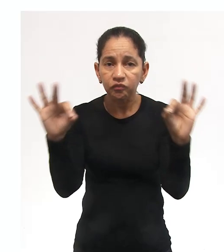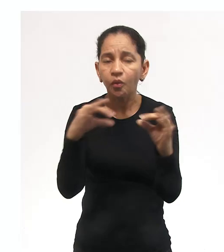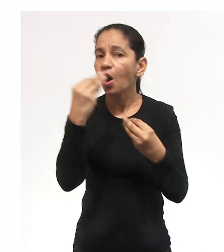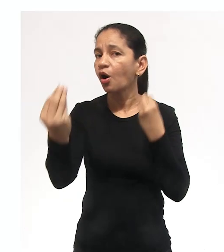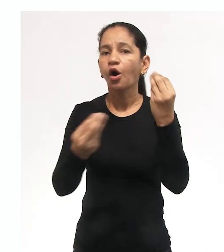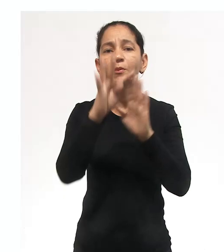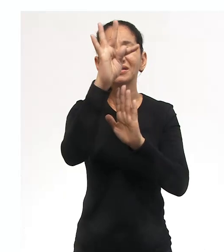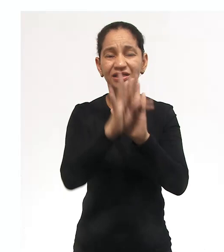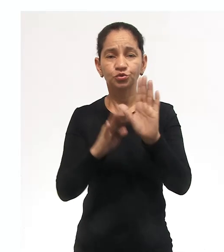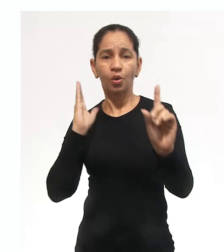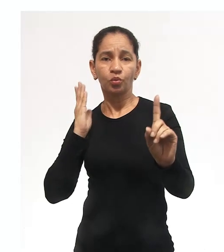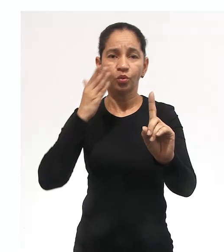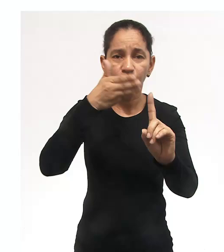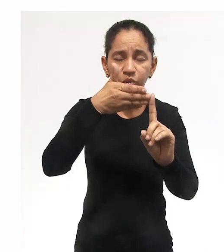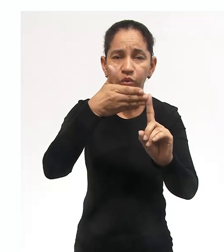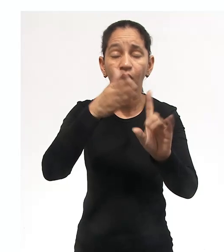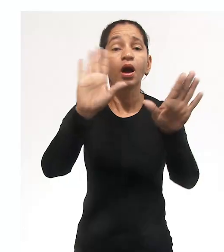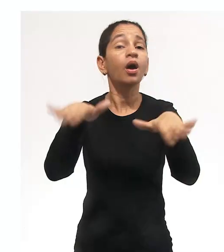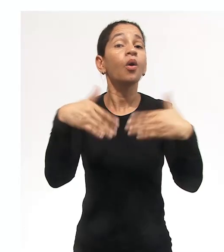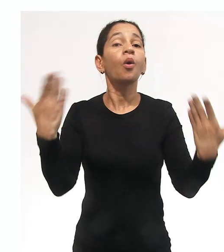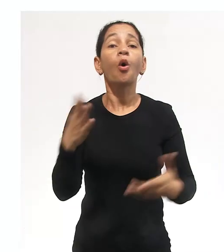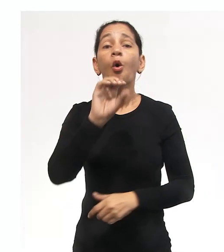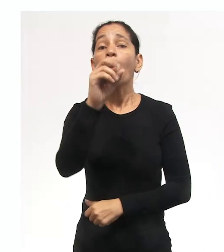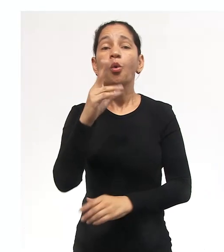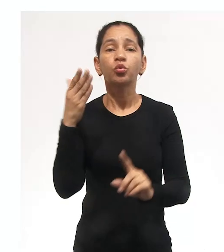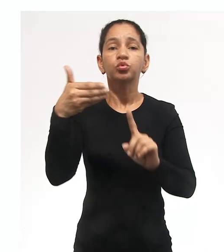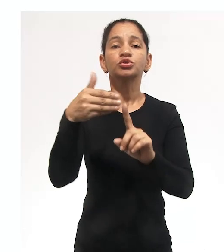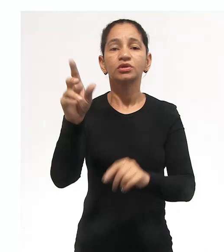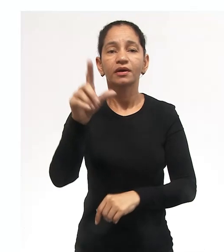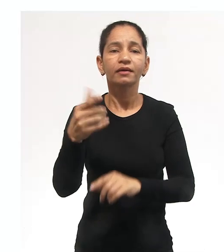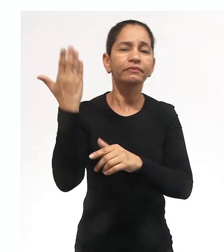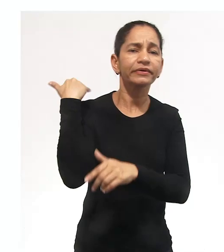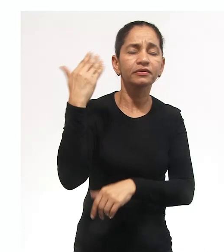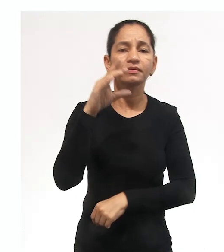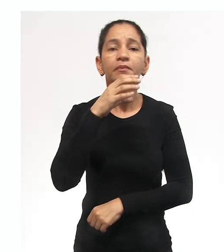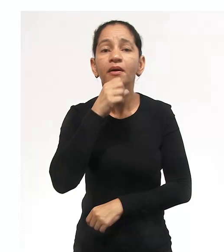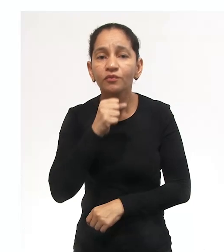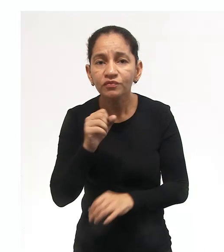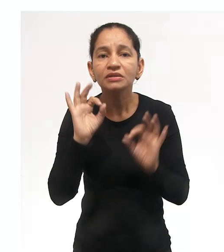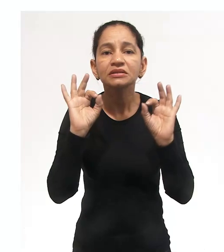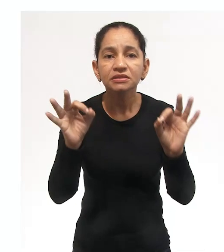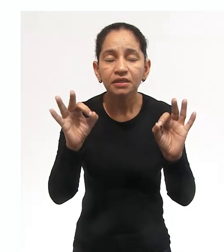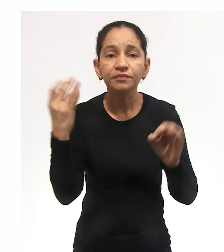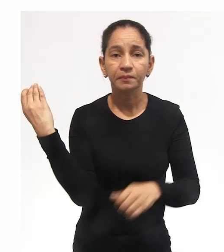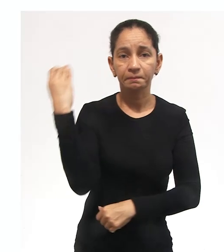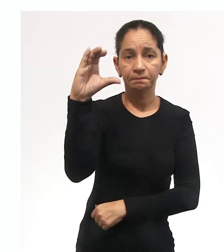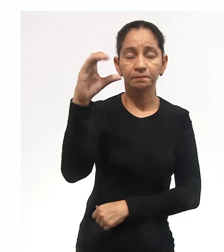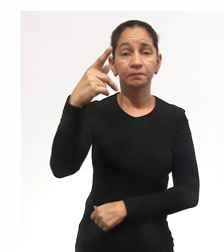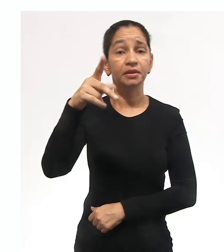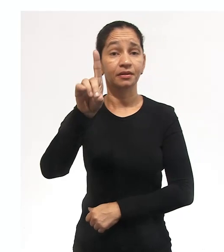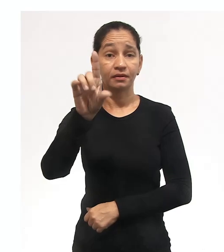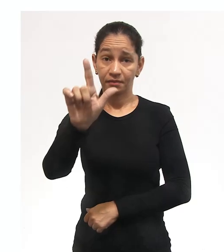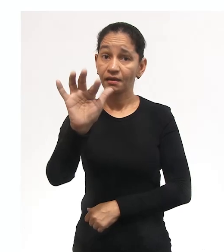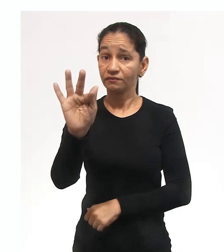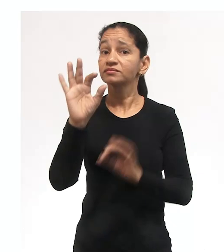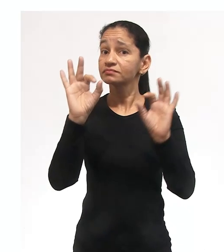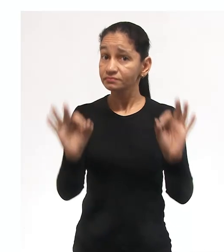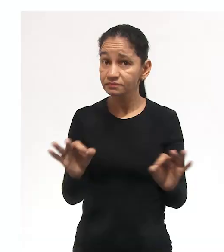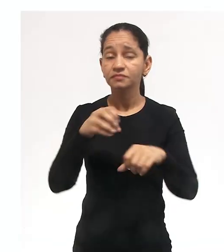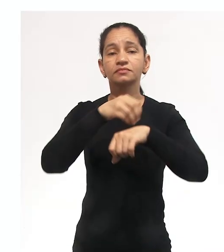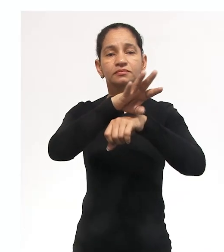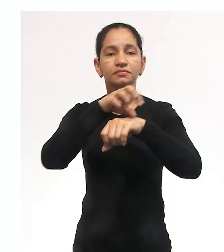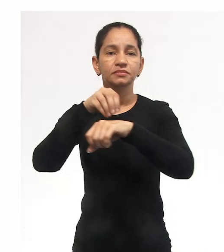sentenciação, textual ou o método Paulo Freire. E postar em arquivo PDF. Então, quais